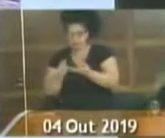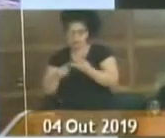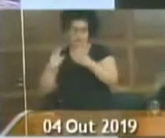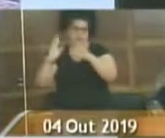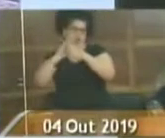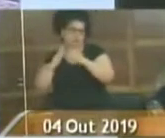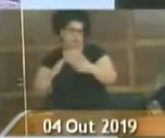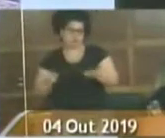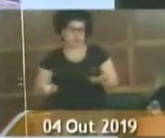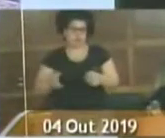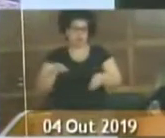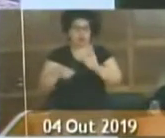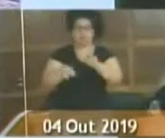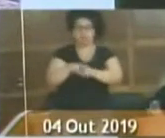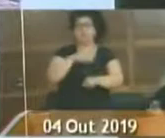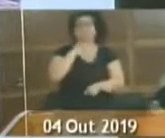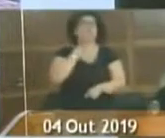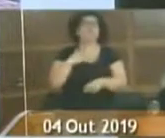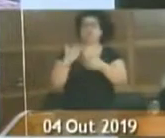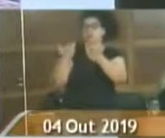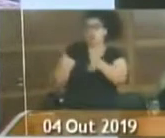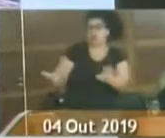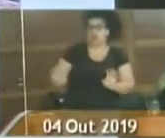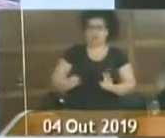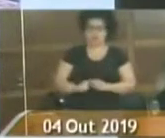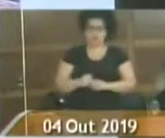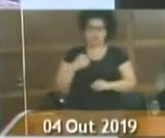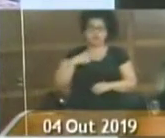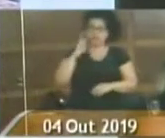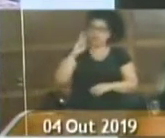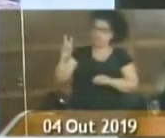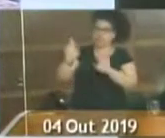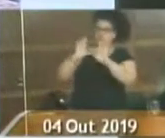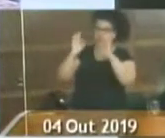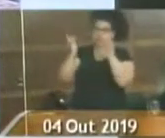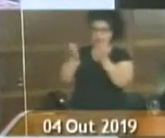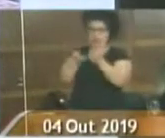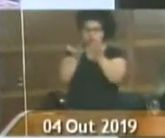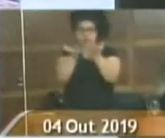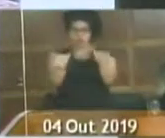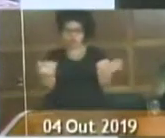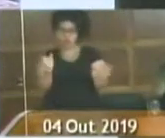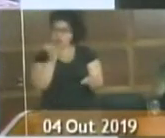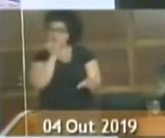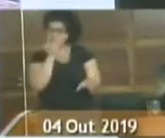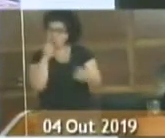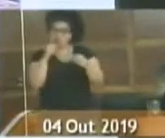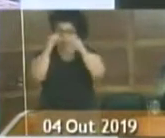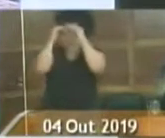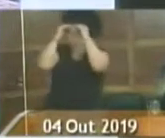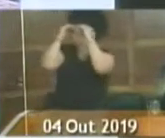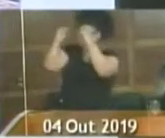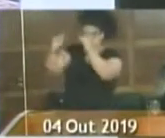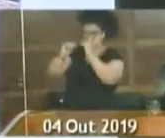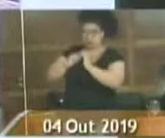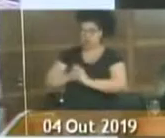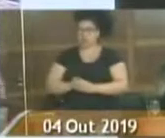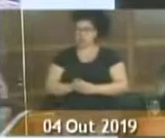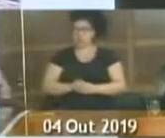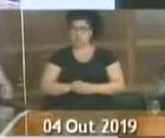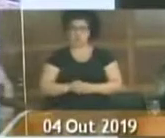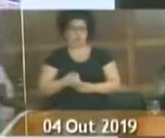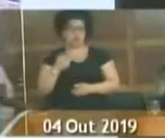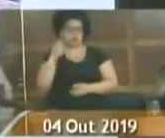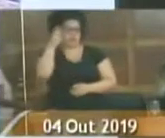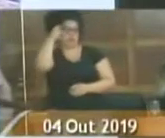mesmo por vontade de não querer. Quando eu vejo uma família que não quer ter um cachorro, a gente tem que respeitar. A gente não tem que